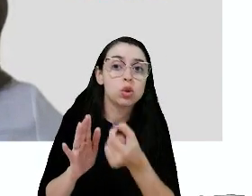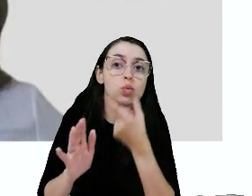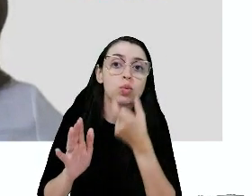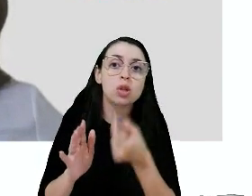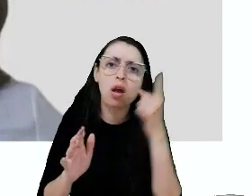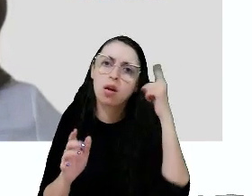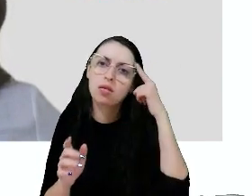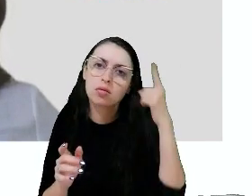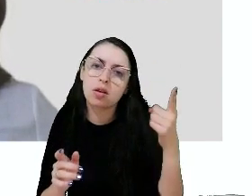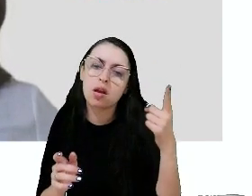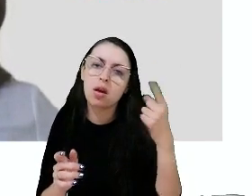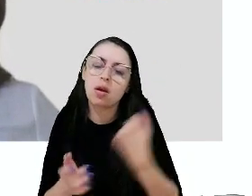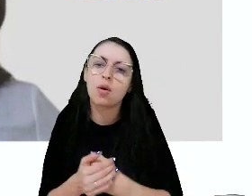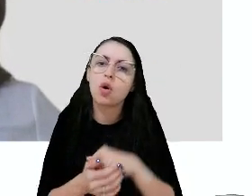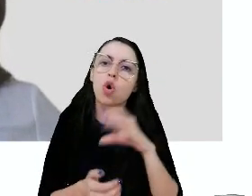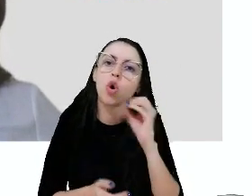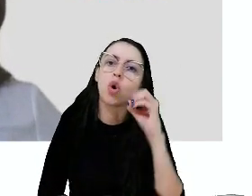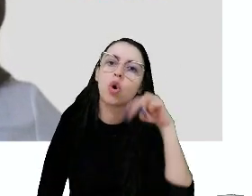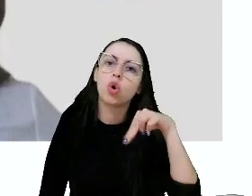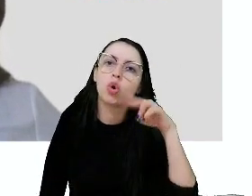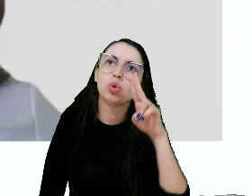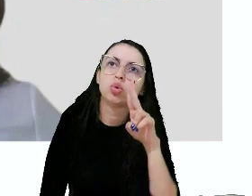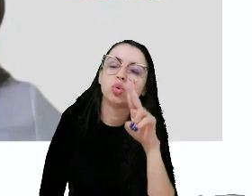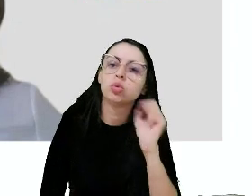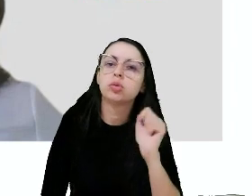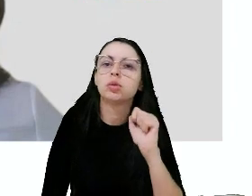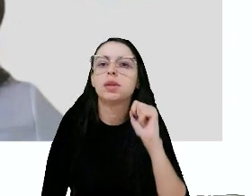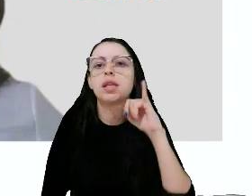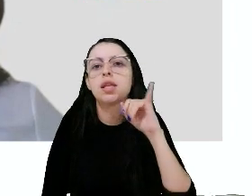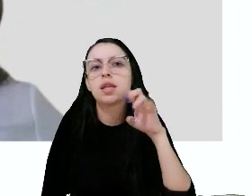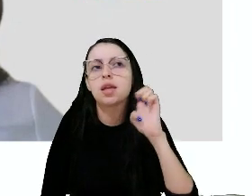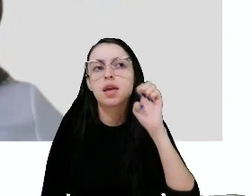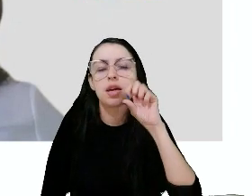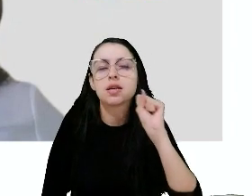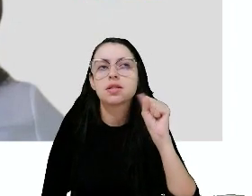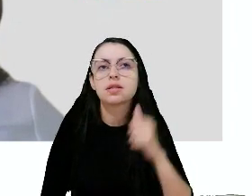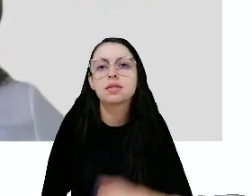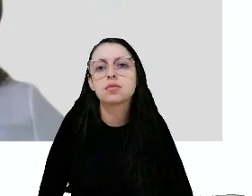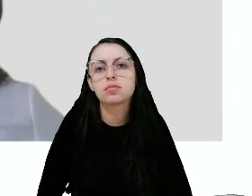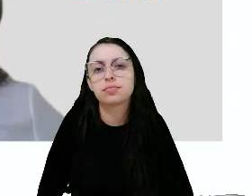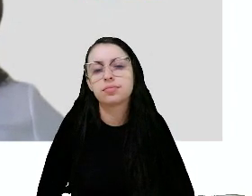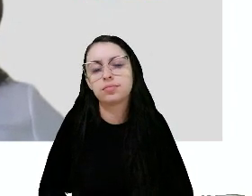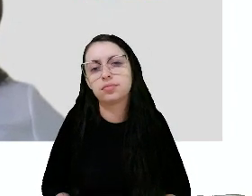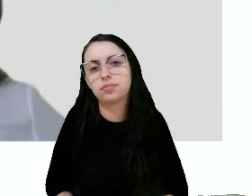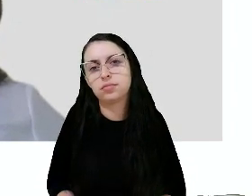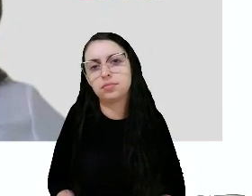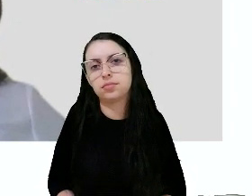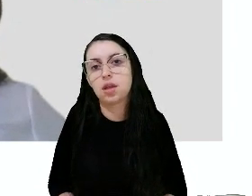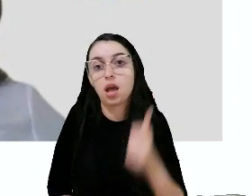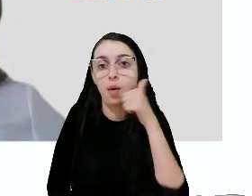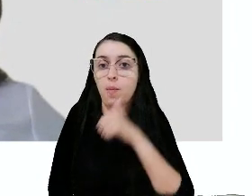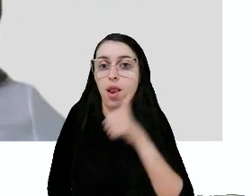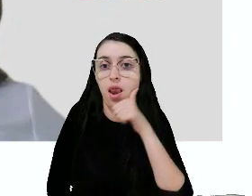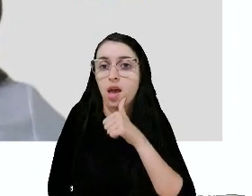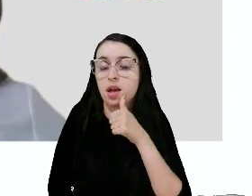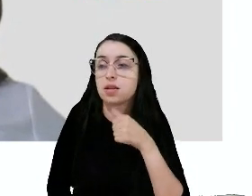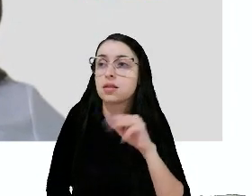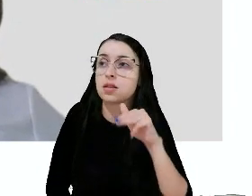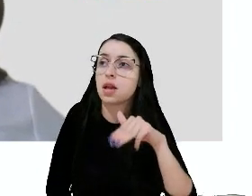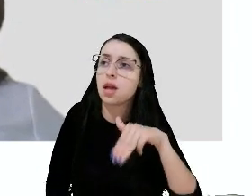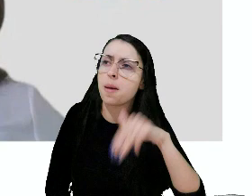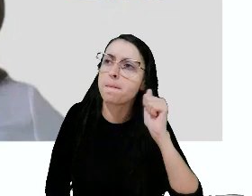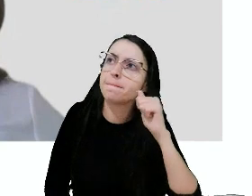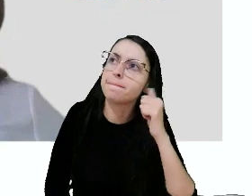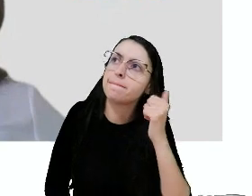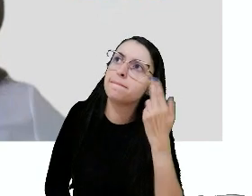algumas ideias, que foi feito pela ONU Mulheres, é um briefing feito pela ONU de Mulheres em